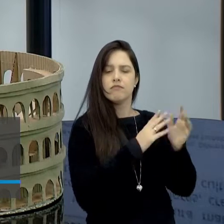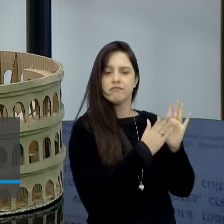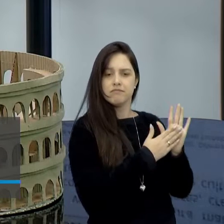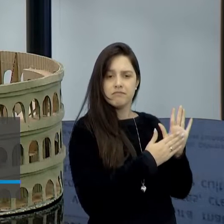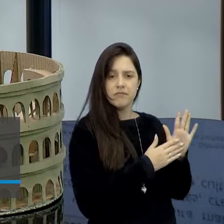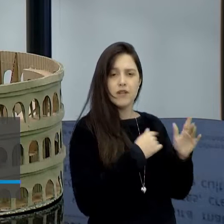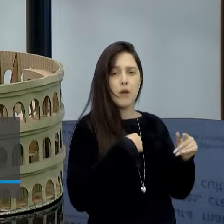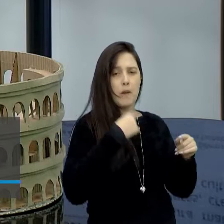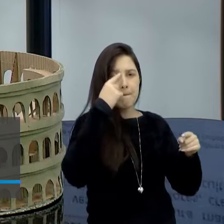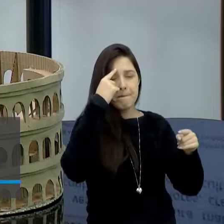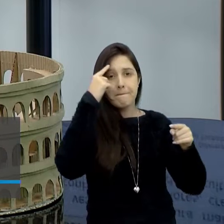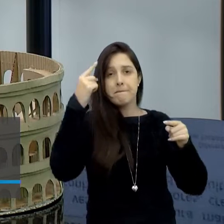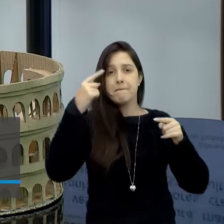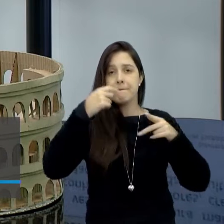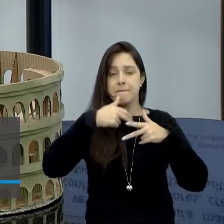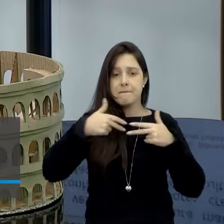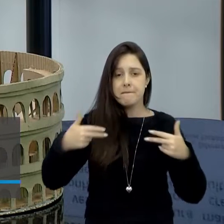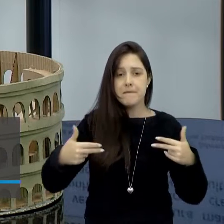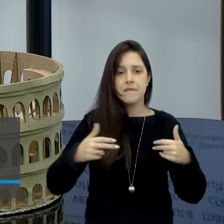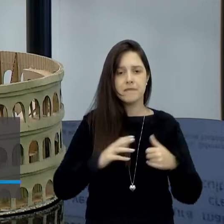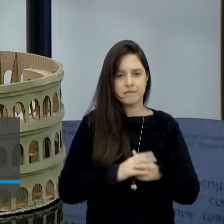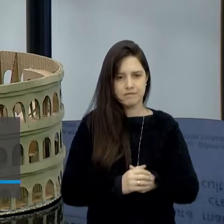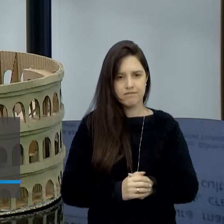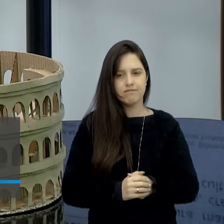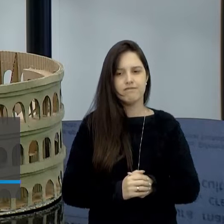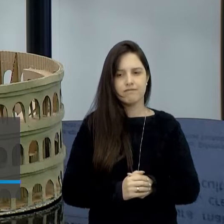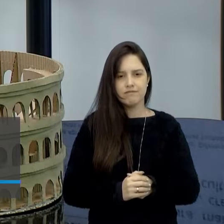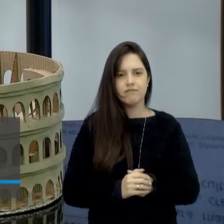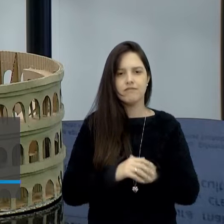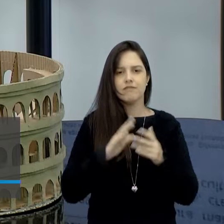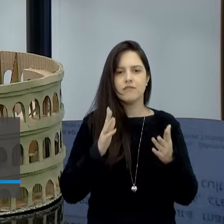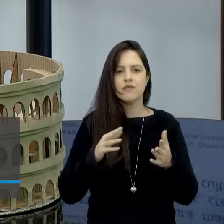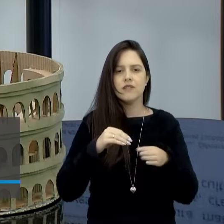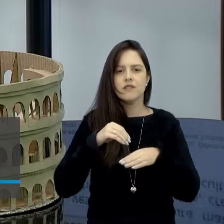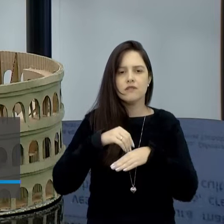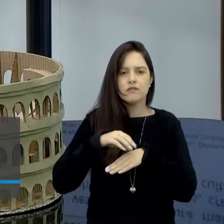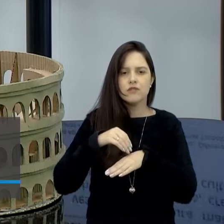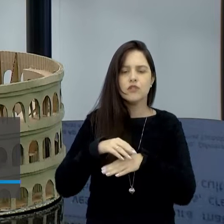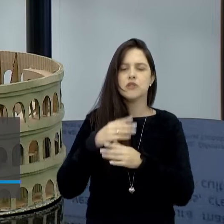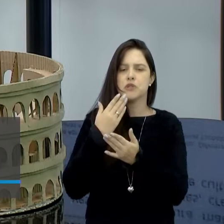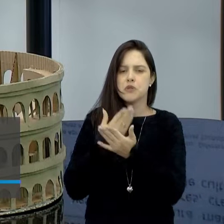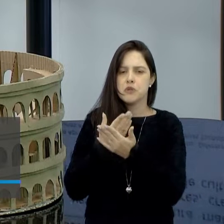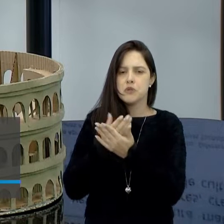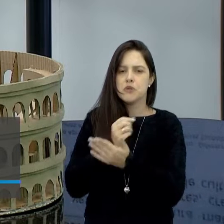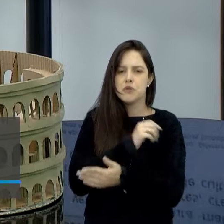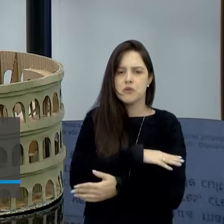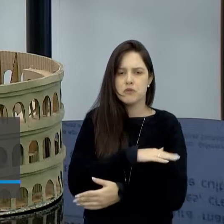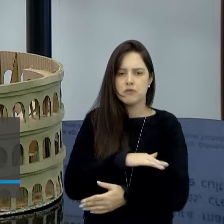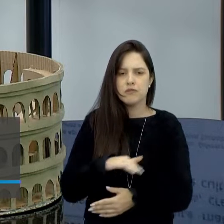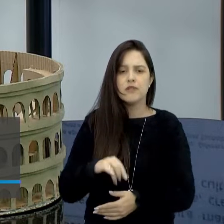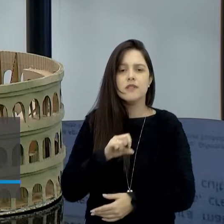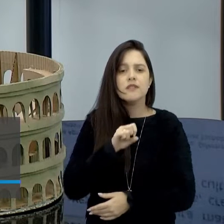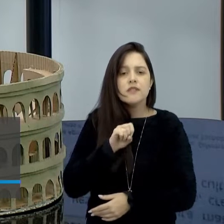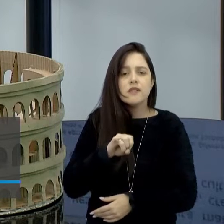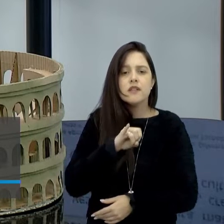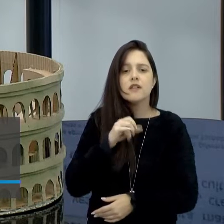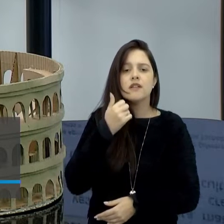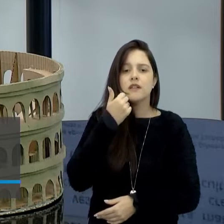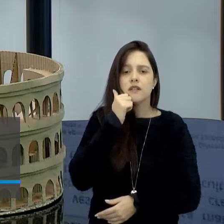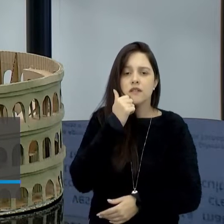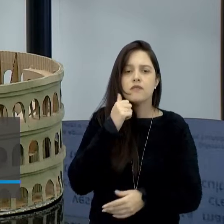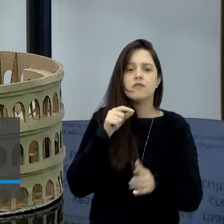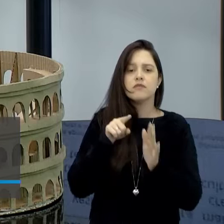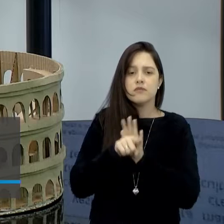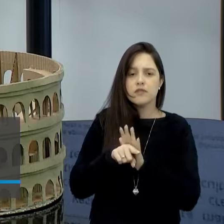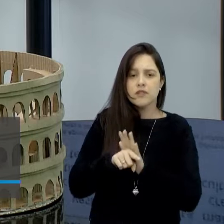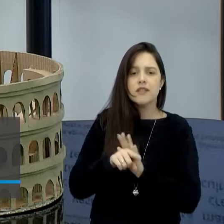vão pensar algumas soluções e já vão ir para esse eixo estruturante de investigação científica, mas também de